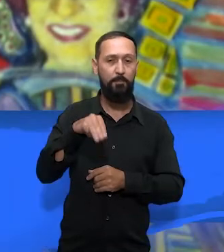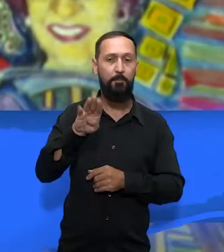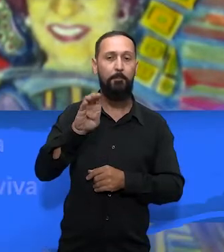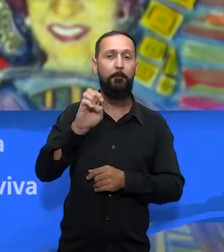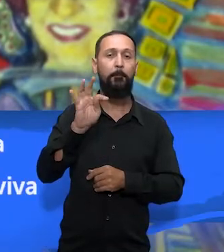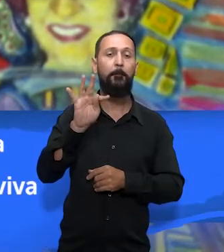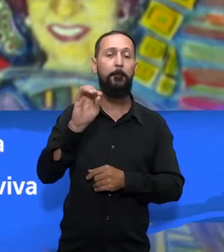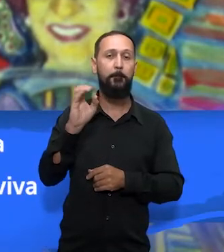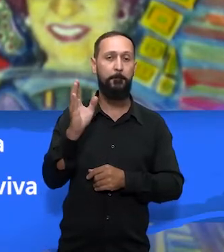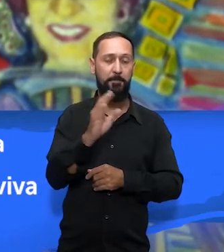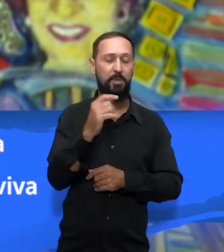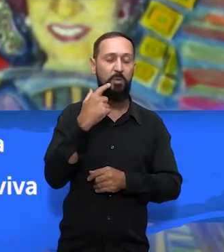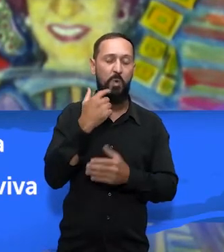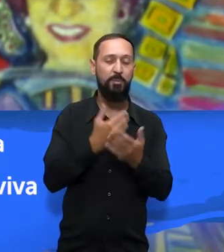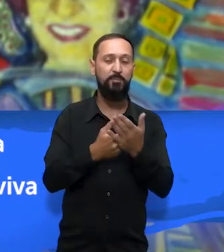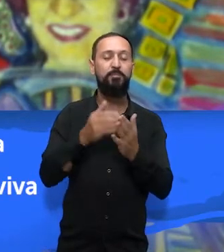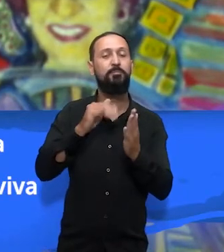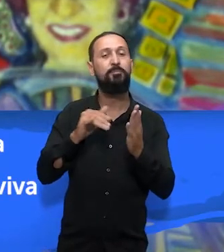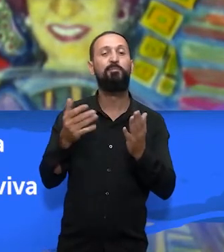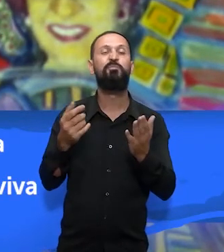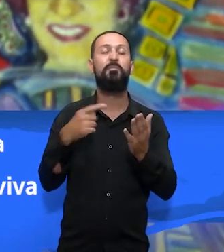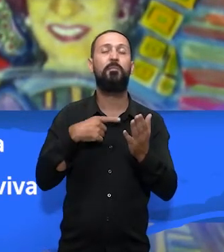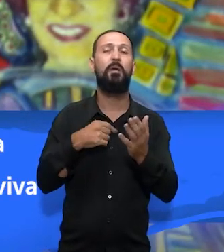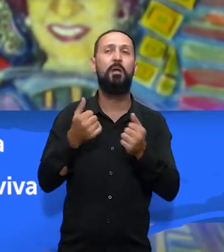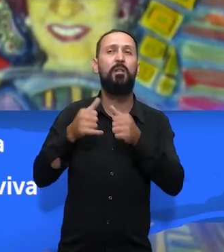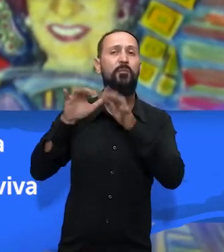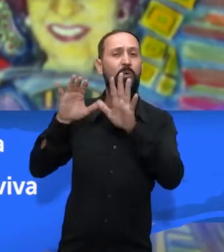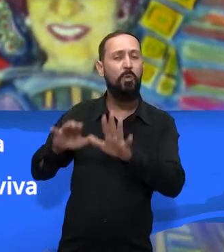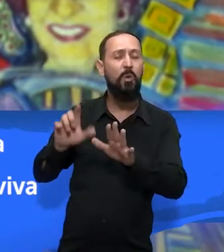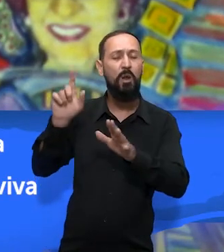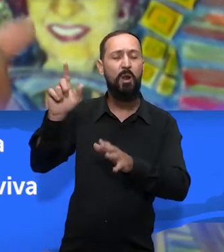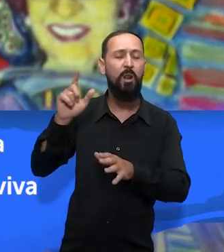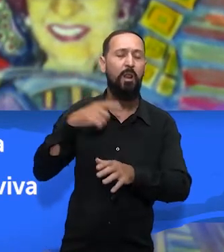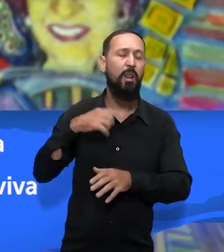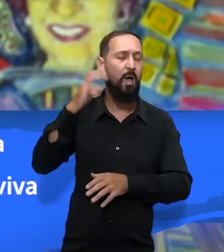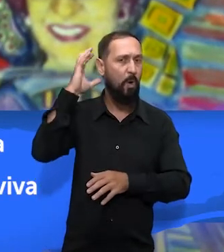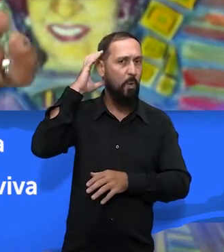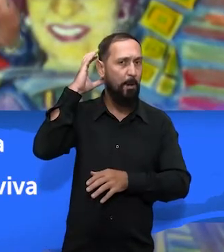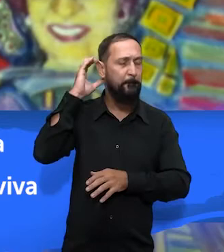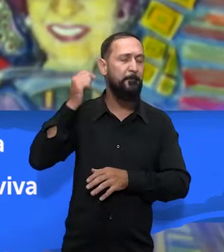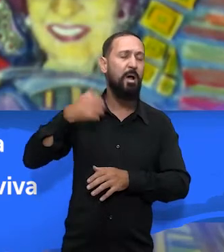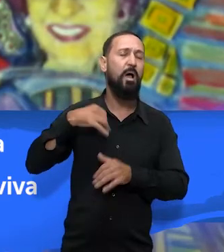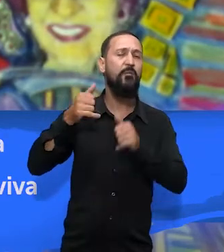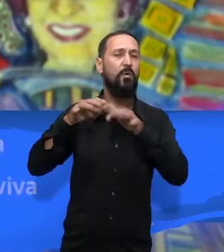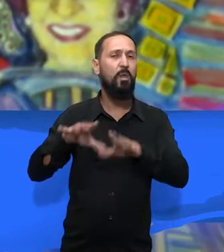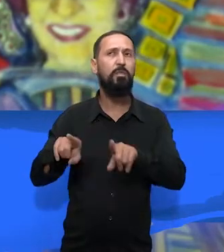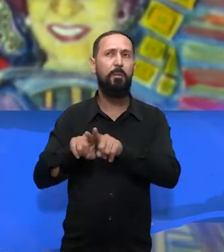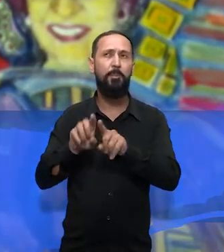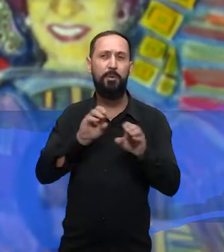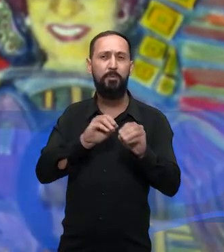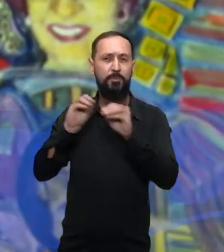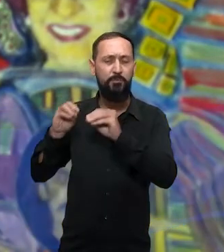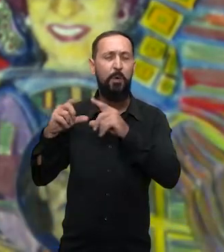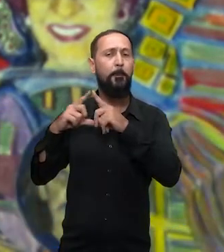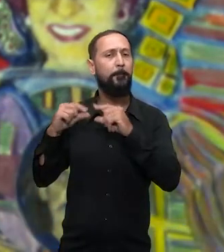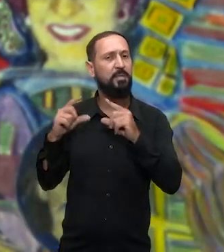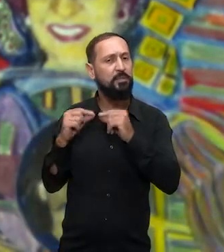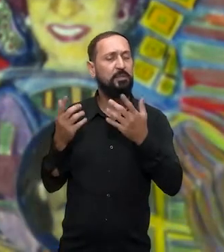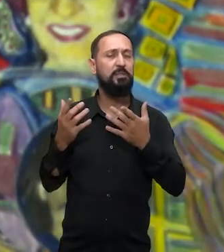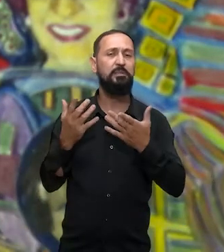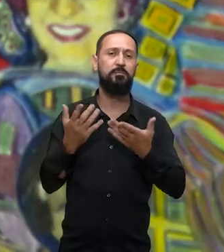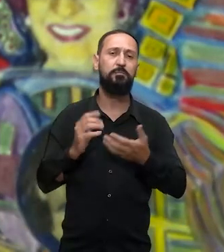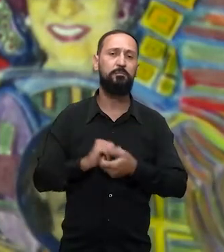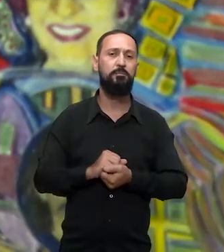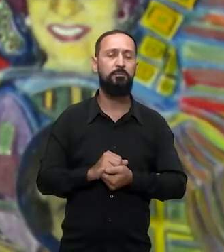tá? E aí ele foi para Cuiabá e ficou lá em Cuiabá, morou em Brasília, que uma irmã dele casou-se, foi morar em